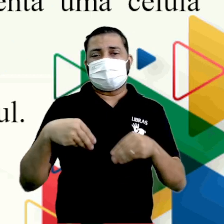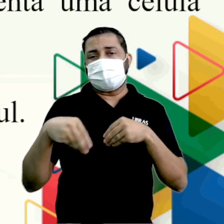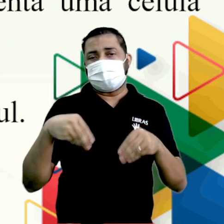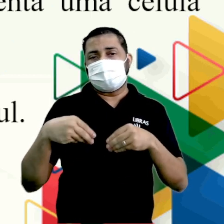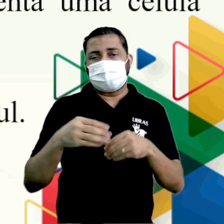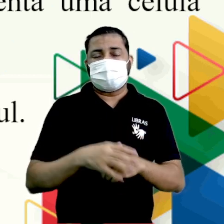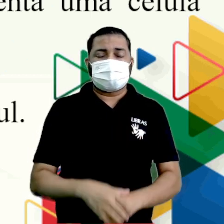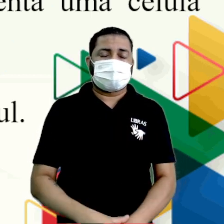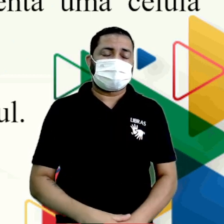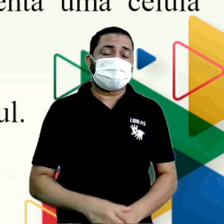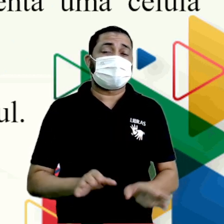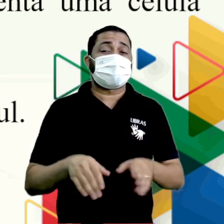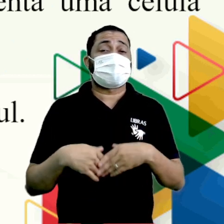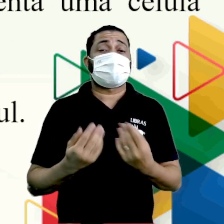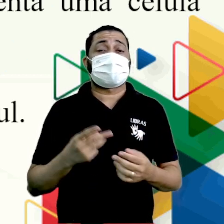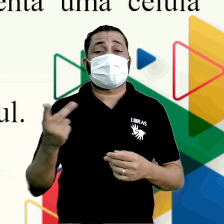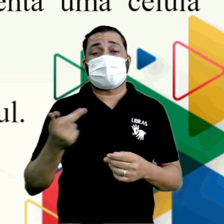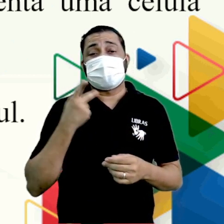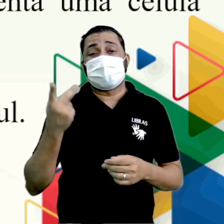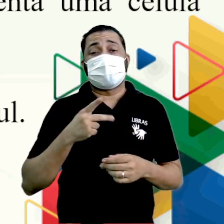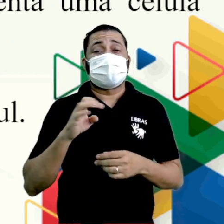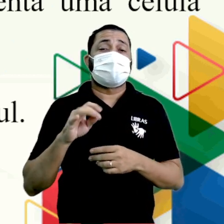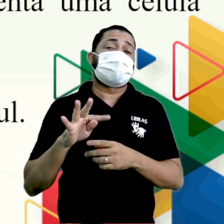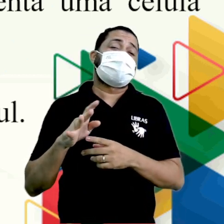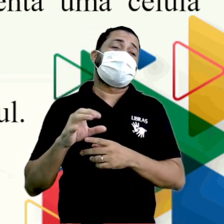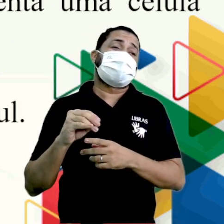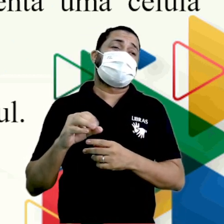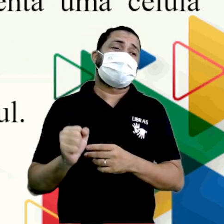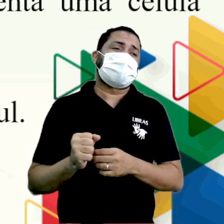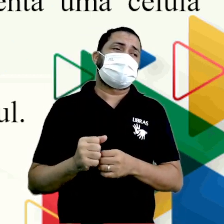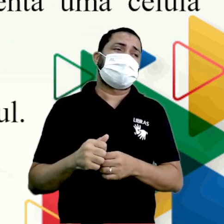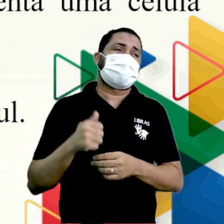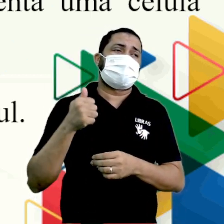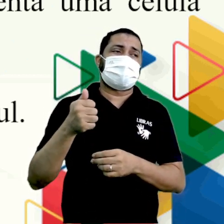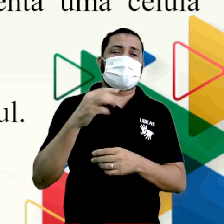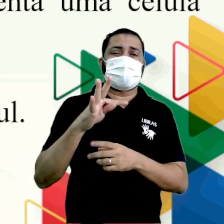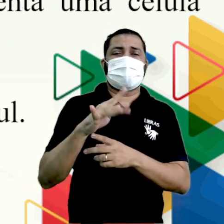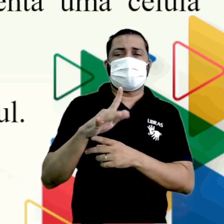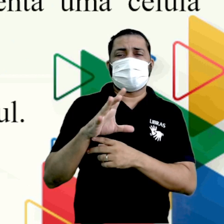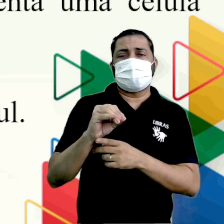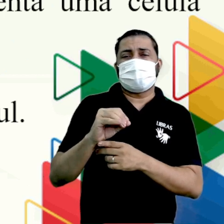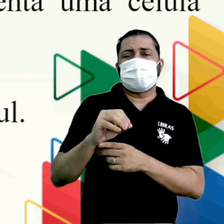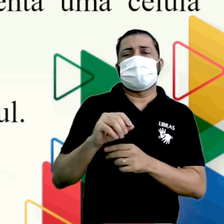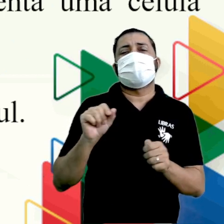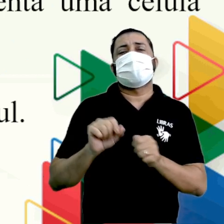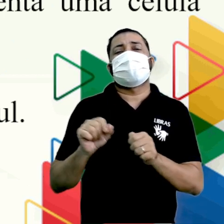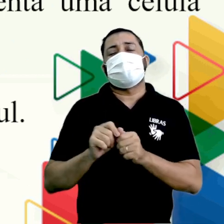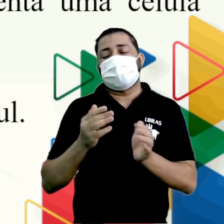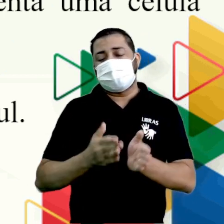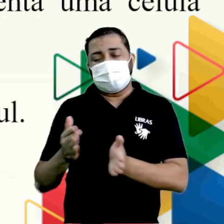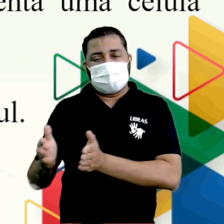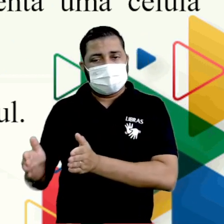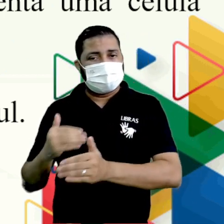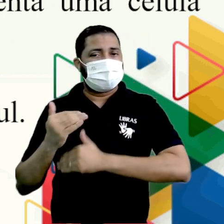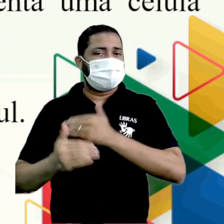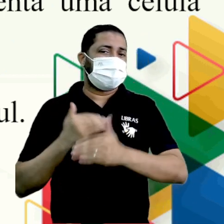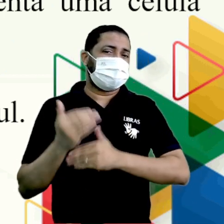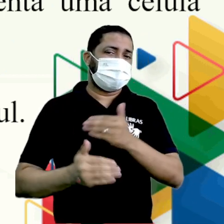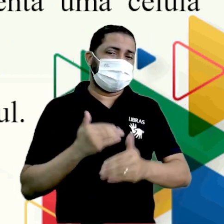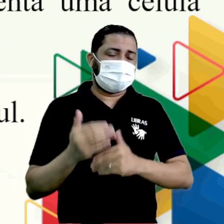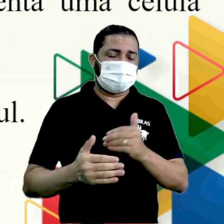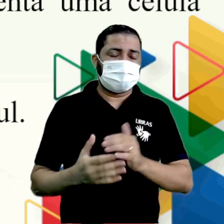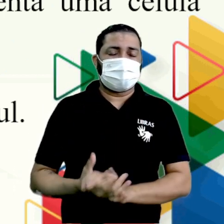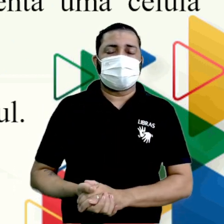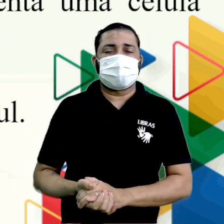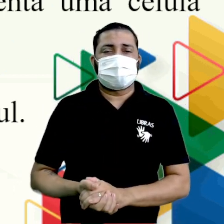exemplo. E aí ele diz que os eletrodos são ativos. O que isso quer dizer? Que eles fazem parte do processo, fazem parte